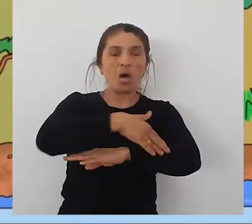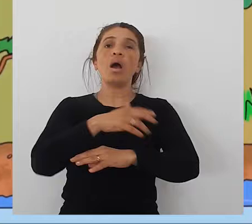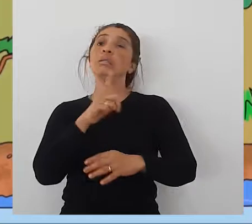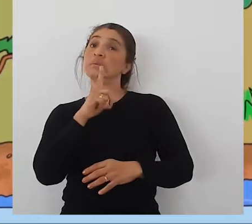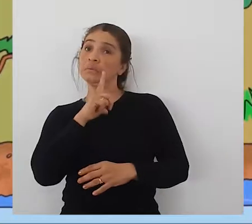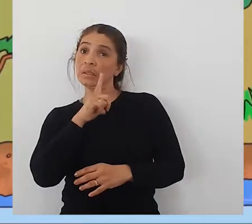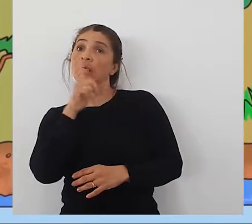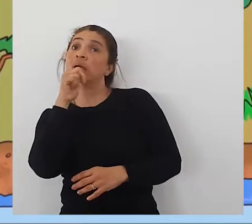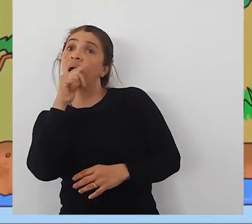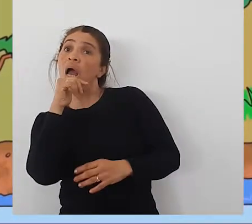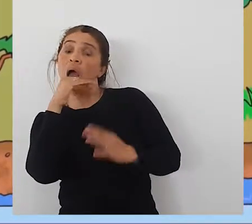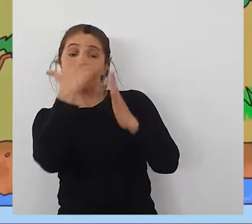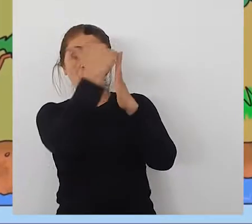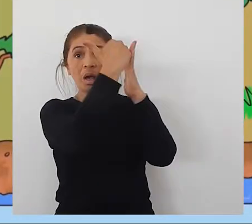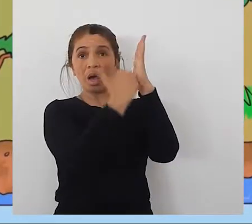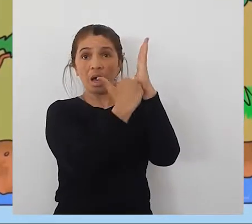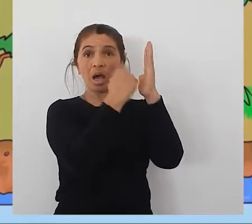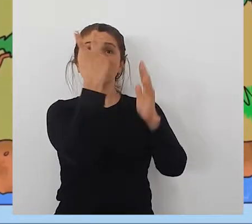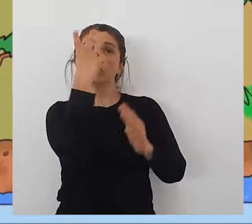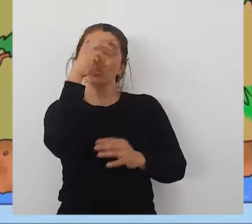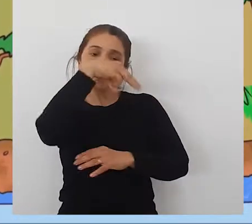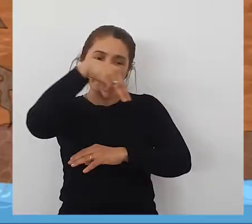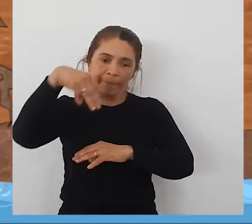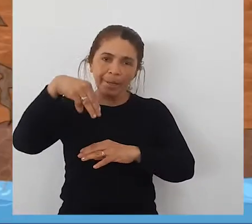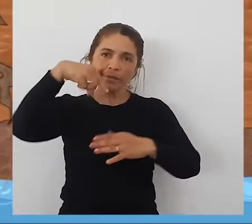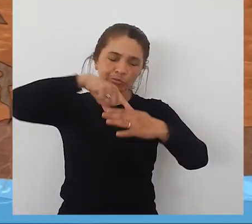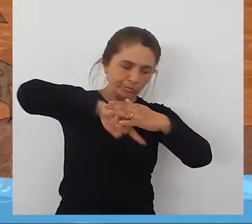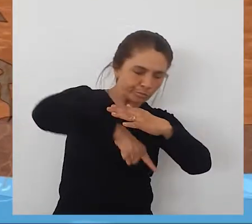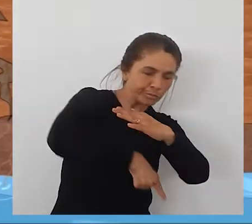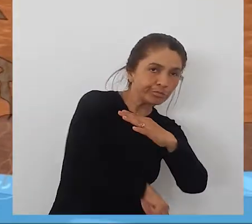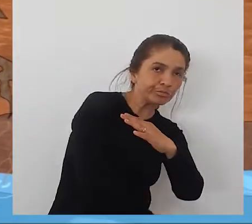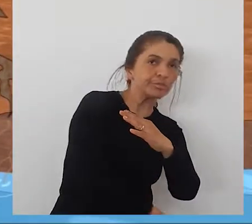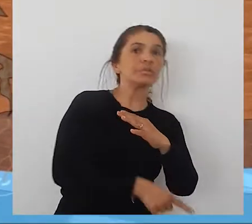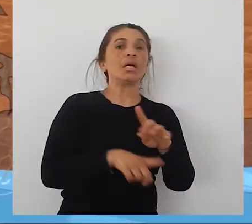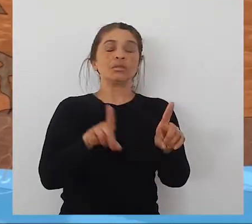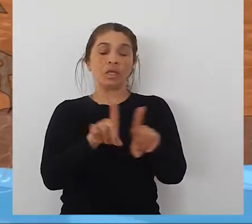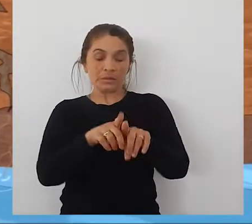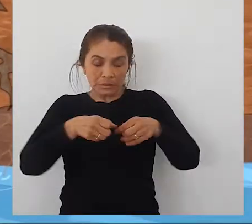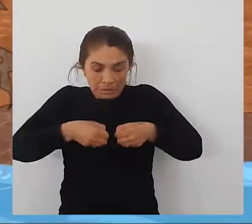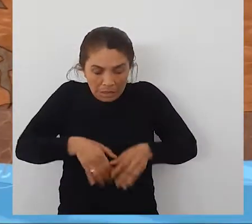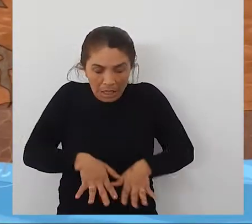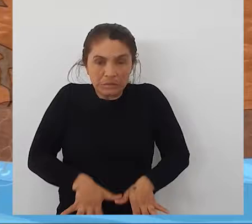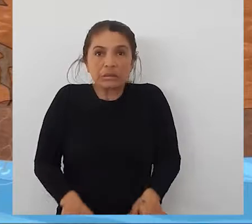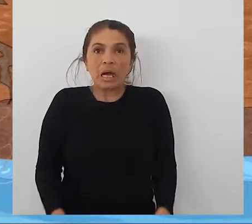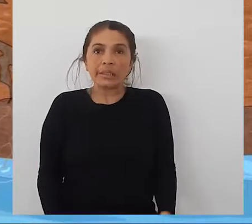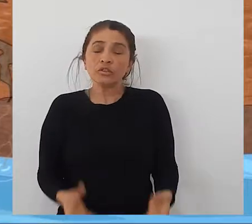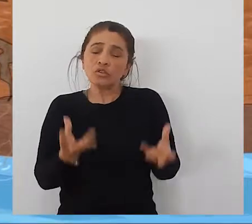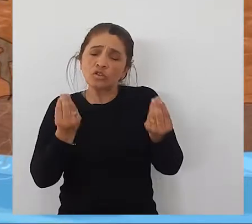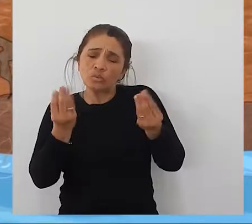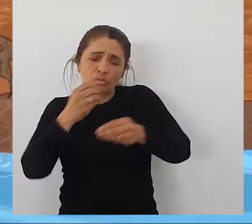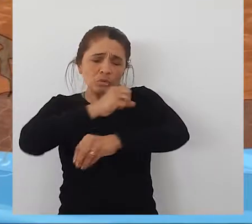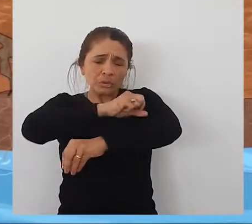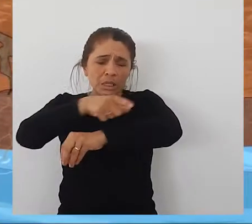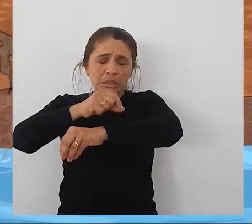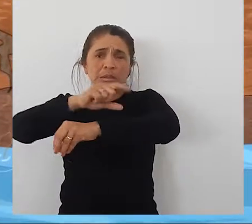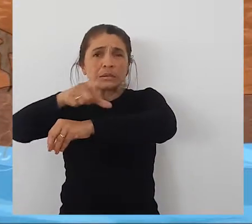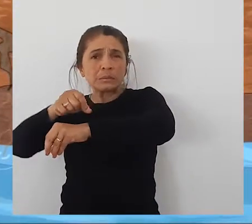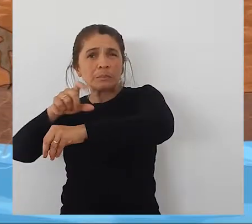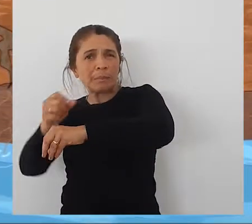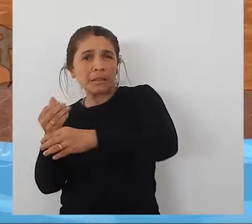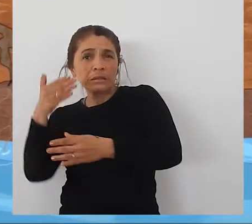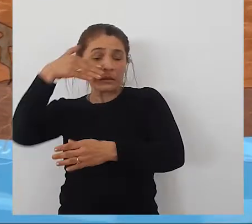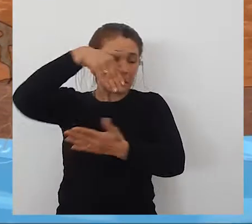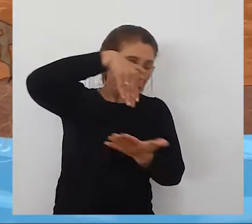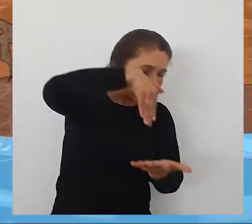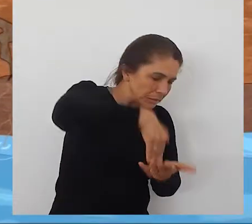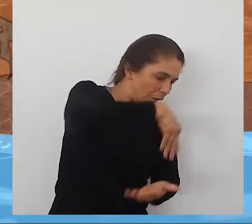razoável de água a partir de 2 metros de profundidade. Assim, as raízes de muitas plantas aprofundam-se